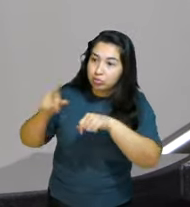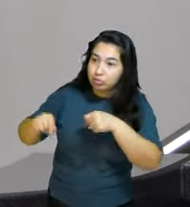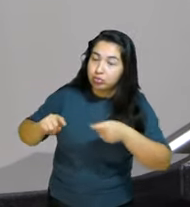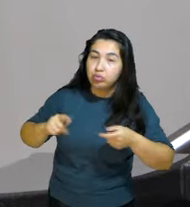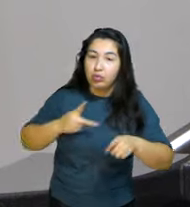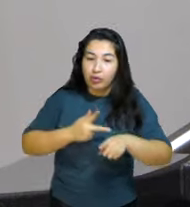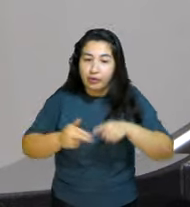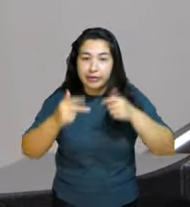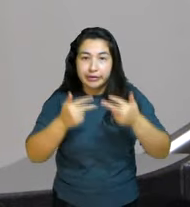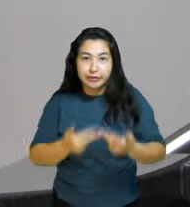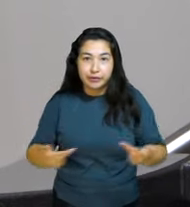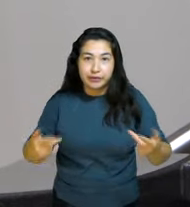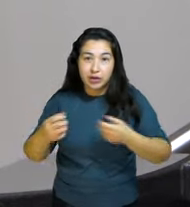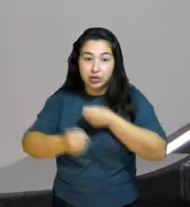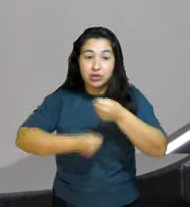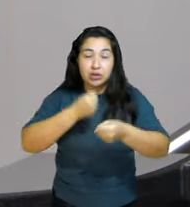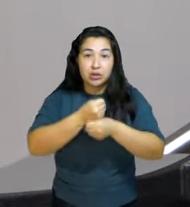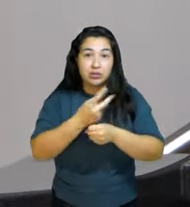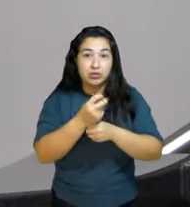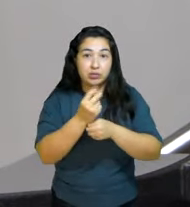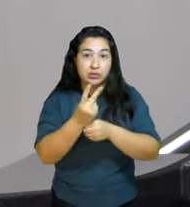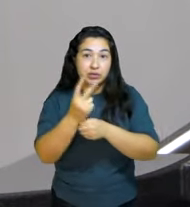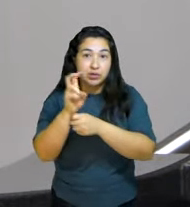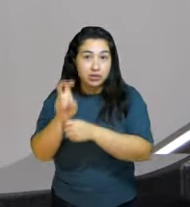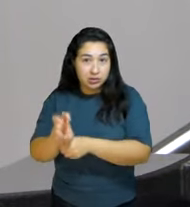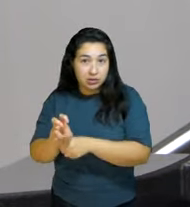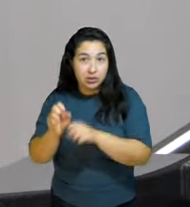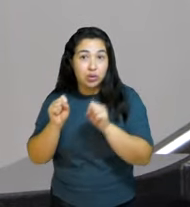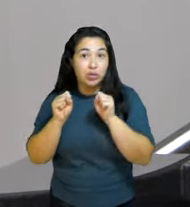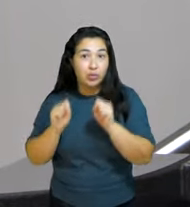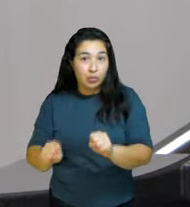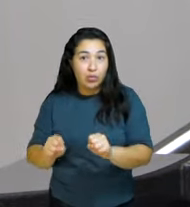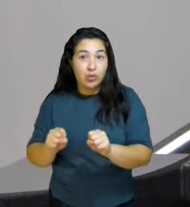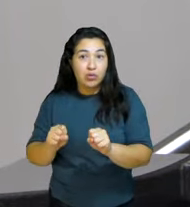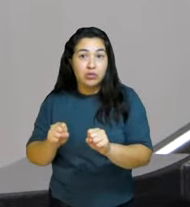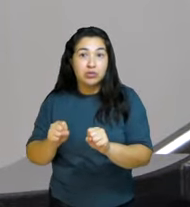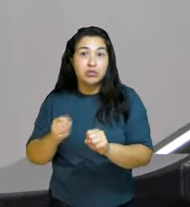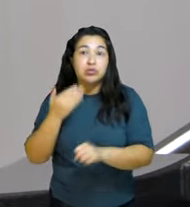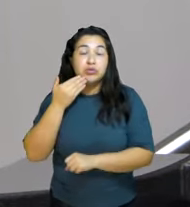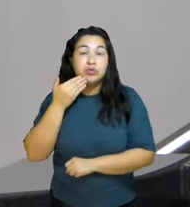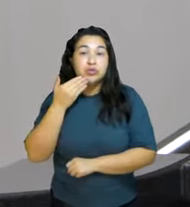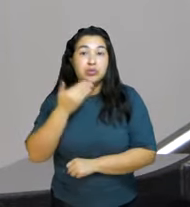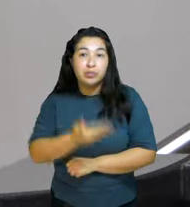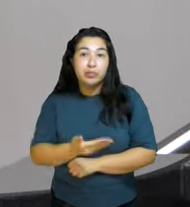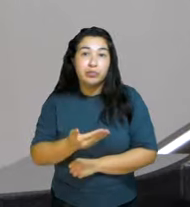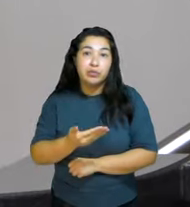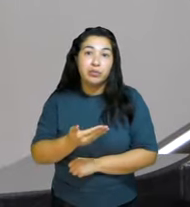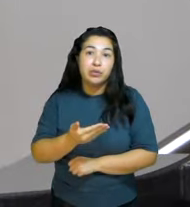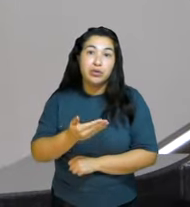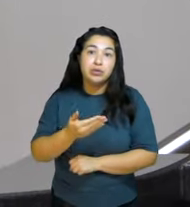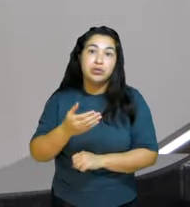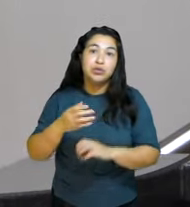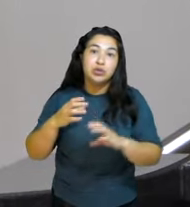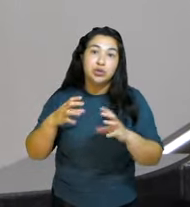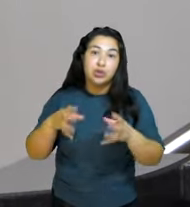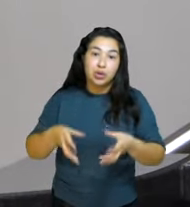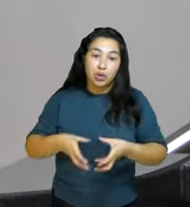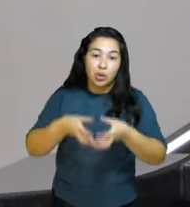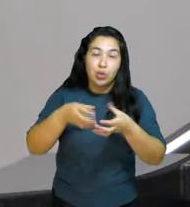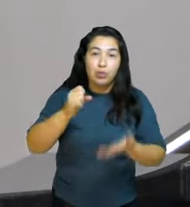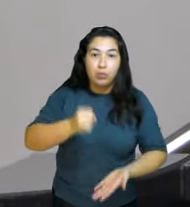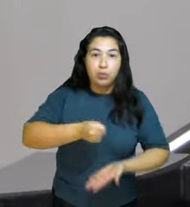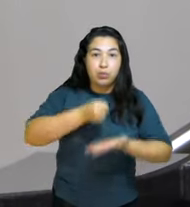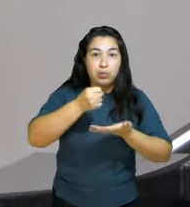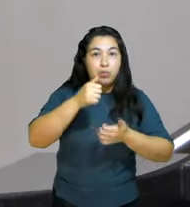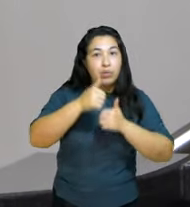ano, pleitear a Bolsa Atleta, que é fundamental, muitas vezes, para ajudar a comprar um tênis, ajudar